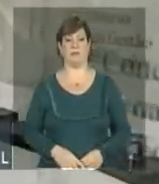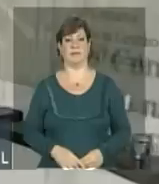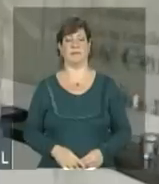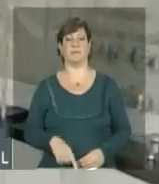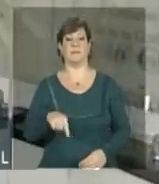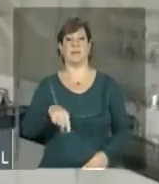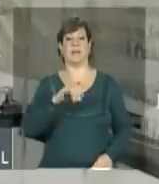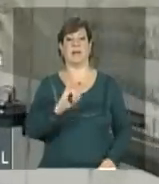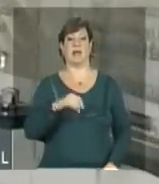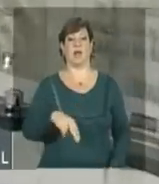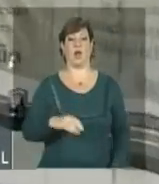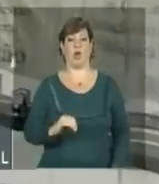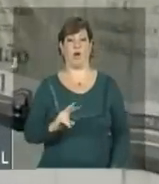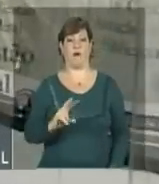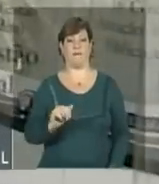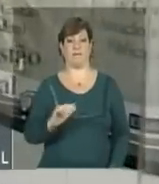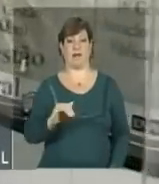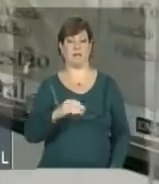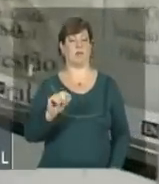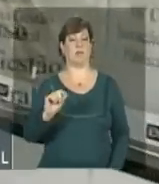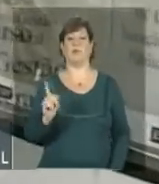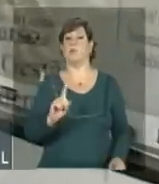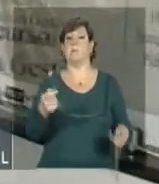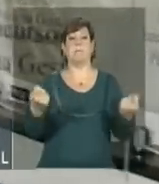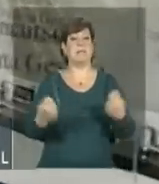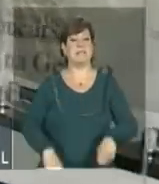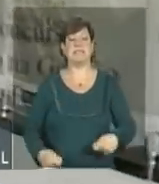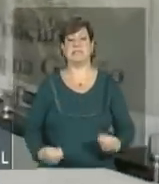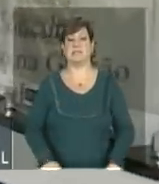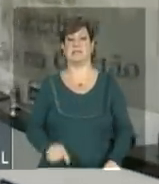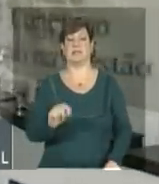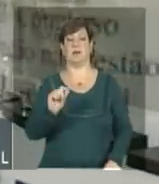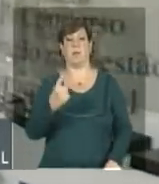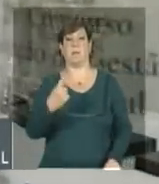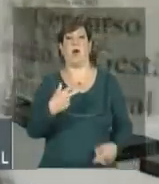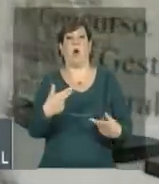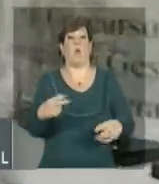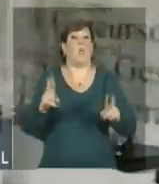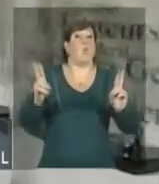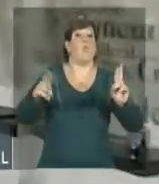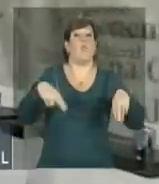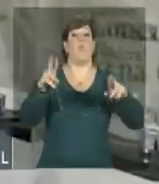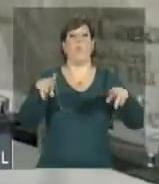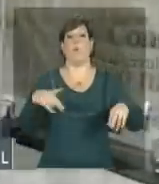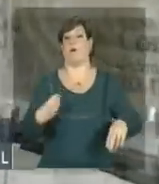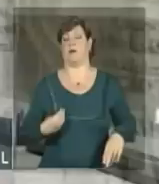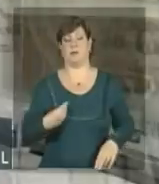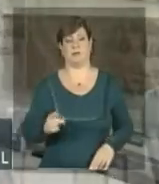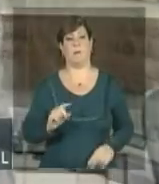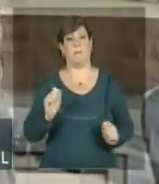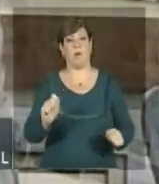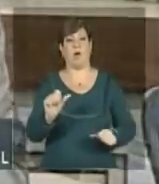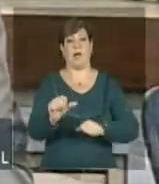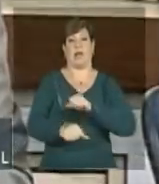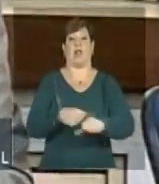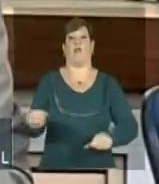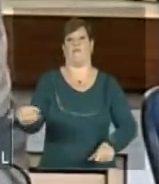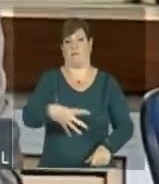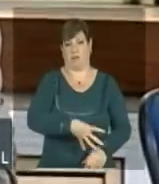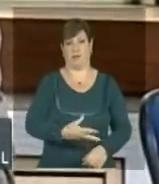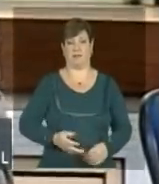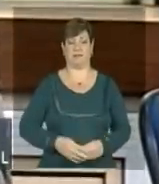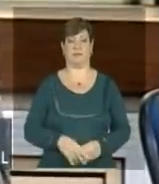A inovação não tem que ser algo que nunca existiu, não é? O concurso, com seus 16 anos de existência,